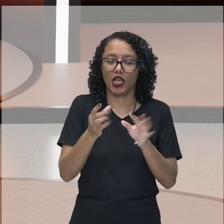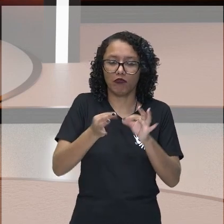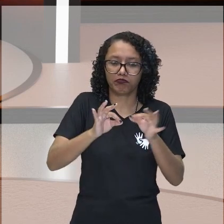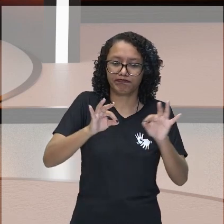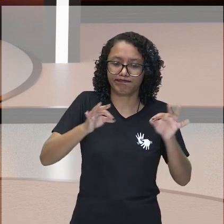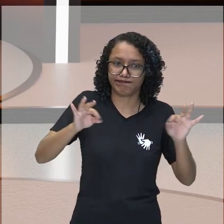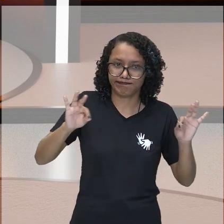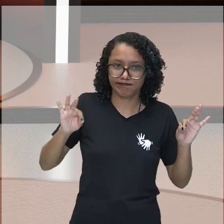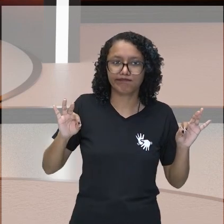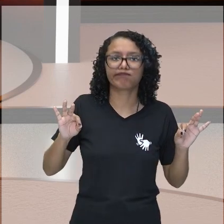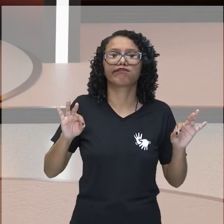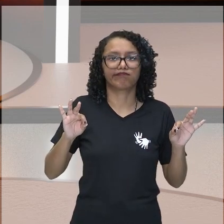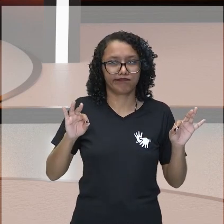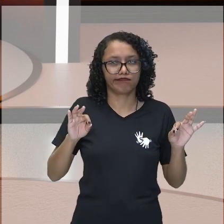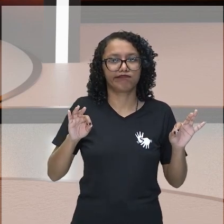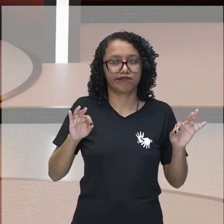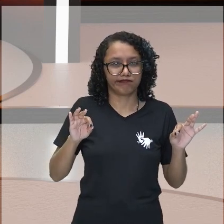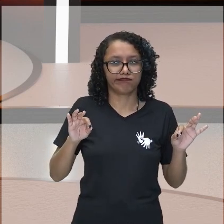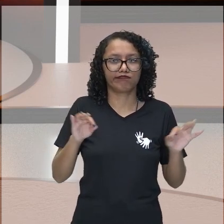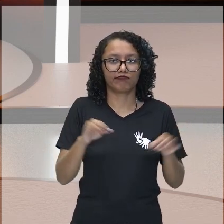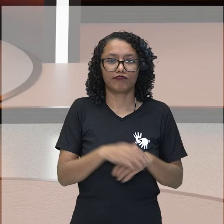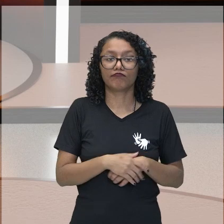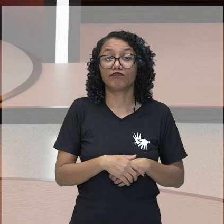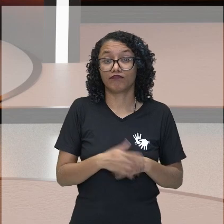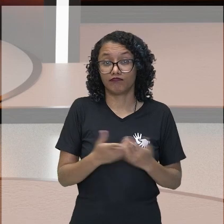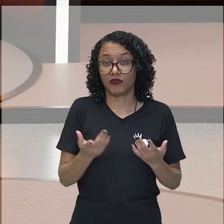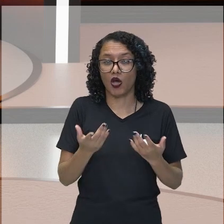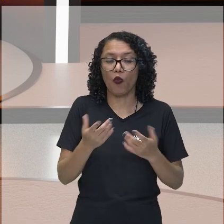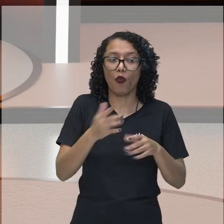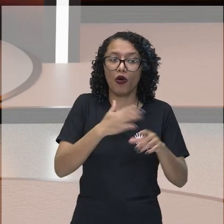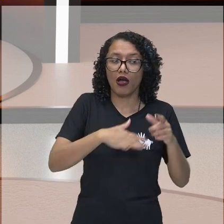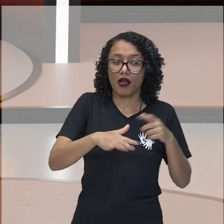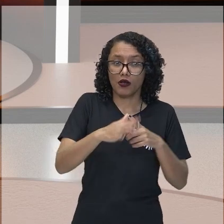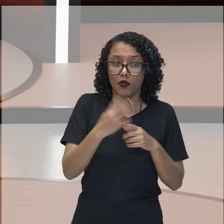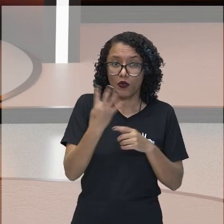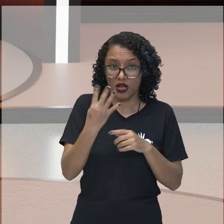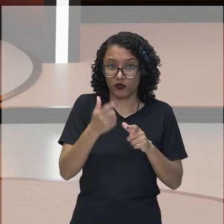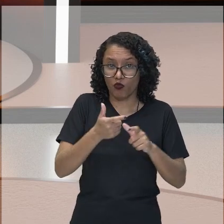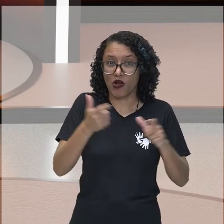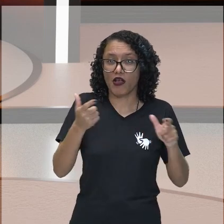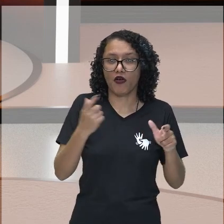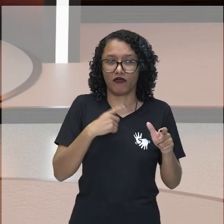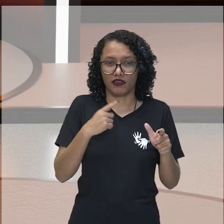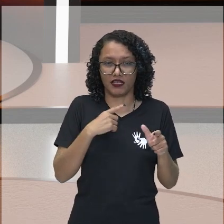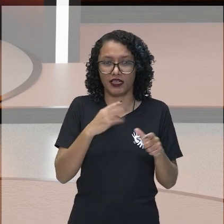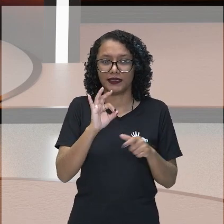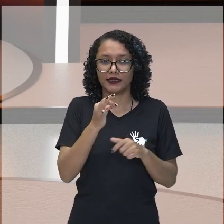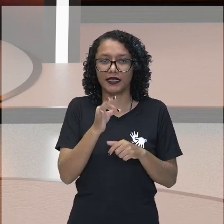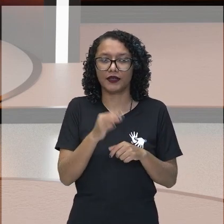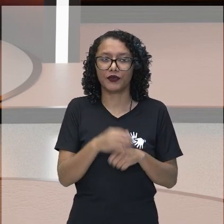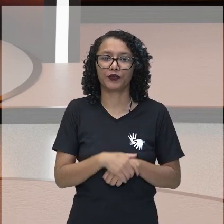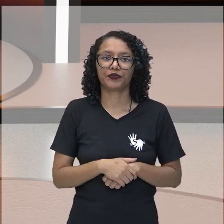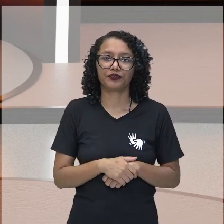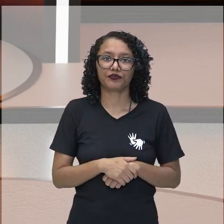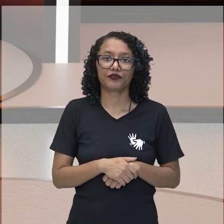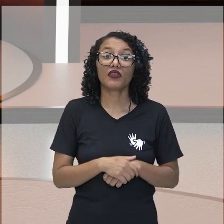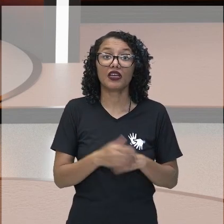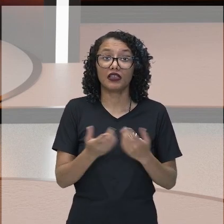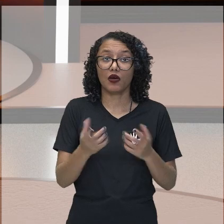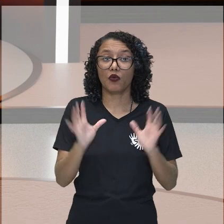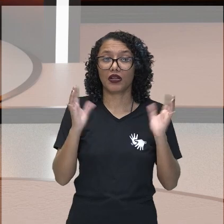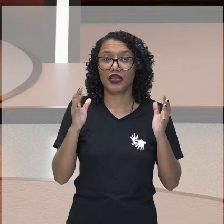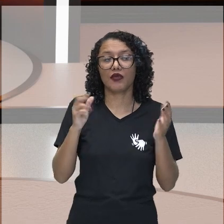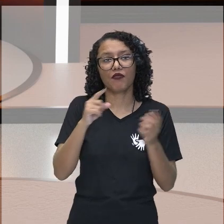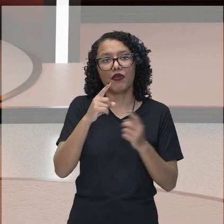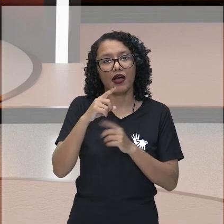longitudinal, tá? Tendo ali as 4 ilhas maiores, vai apresentar, né, diferentes climas, porém um